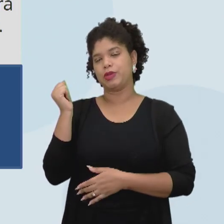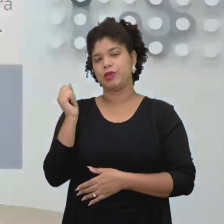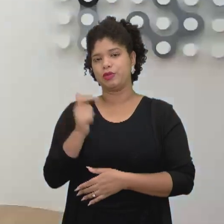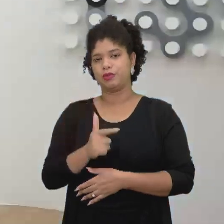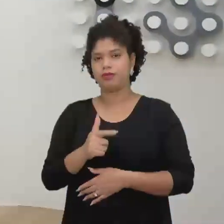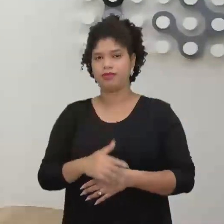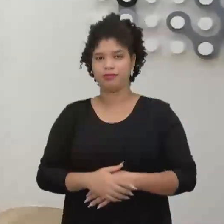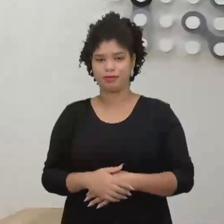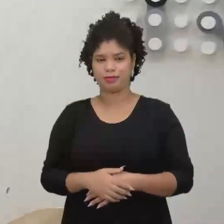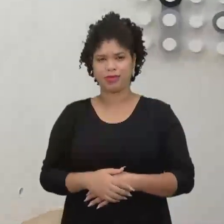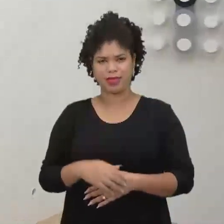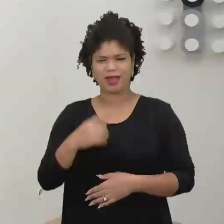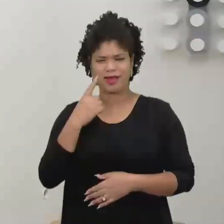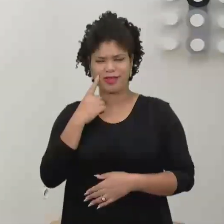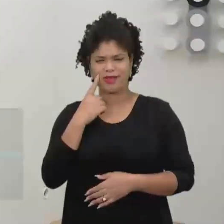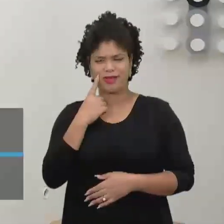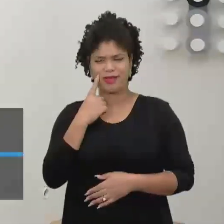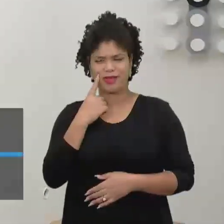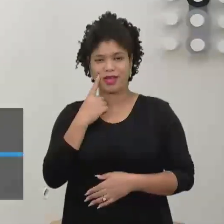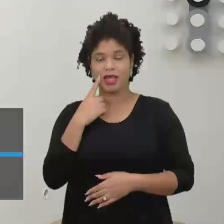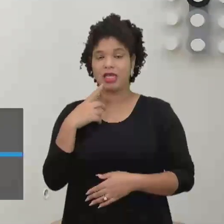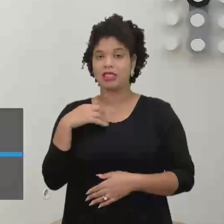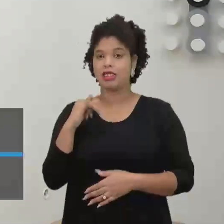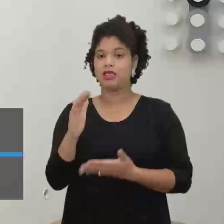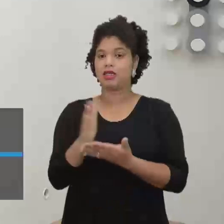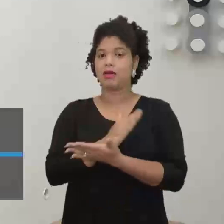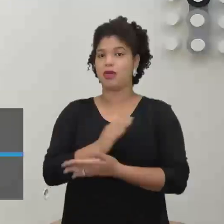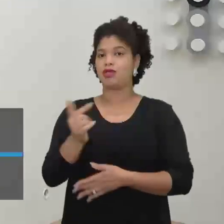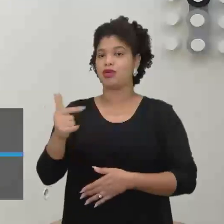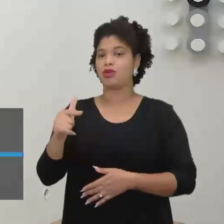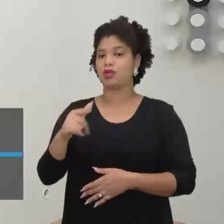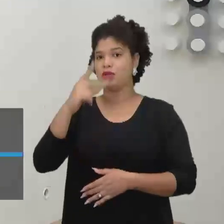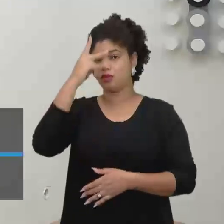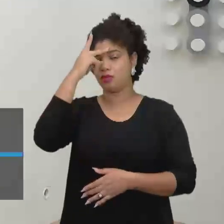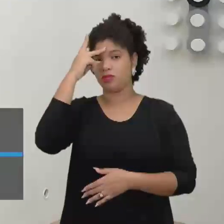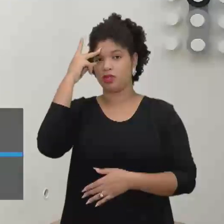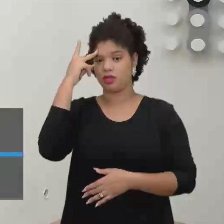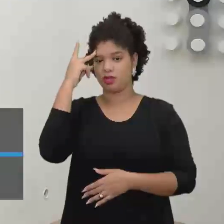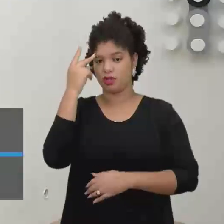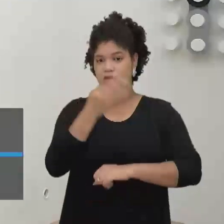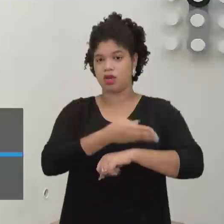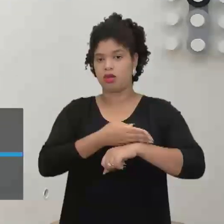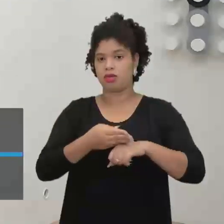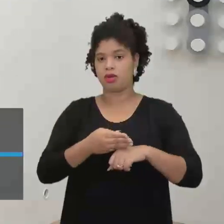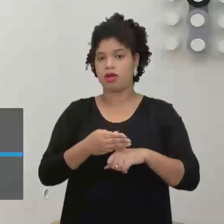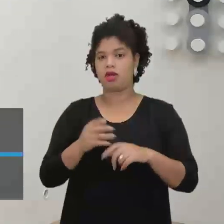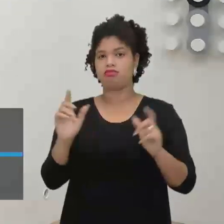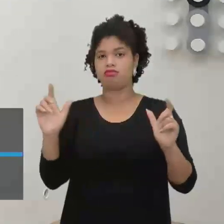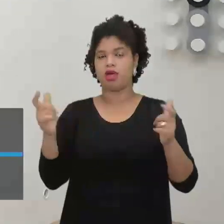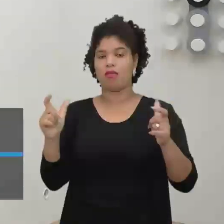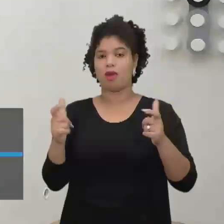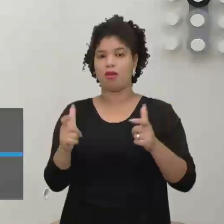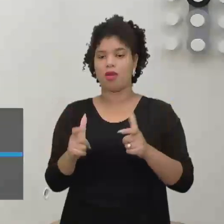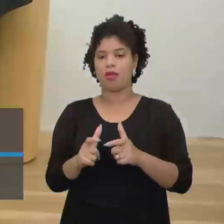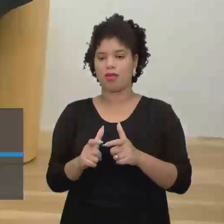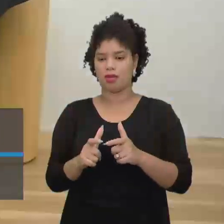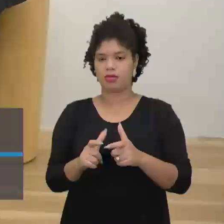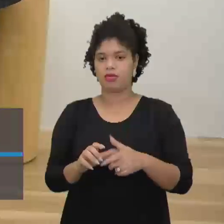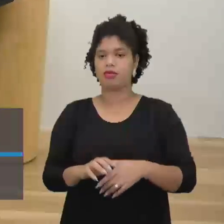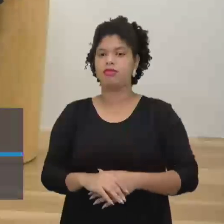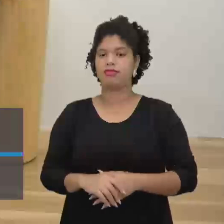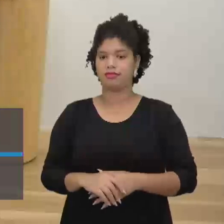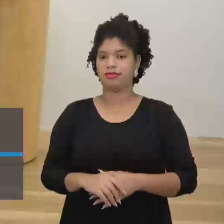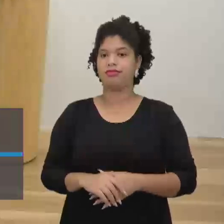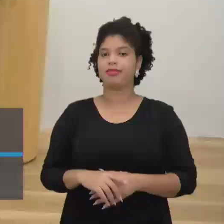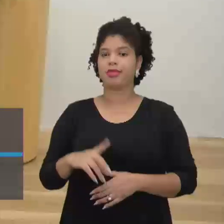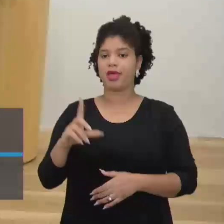eles acreditam que se não houvesse o apartheid, os brancos iriam desaparecer. Esse é o manifesto do